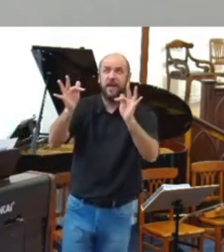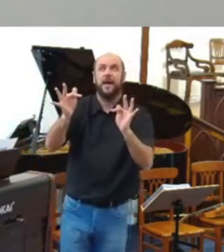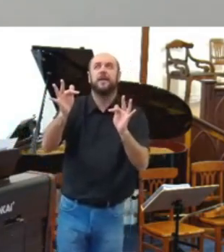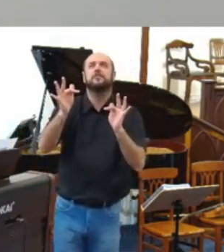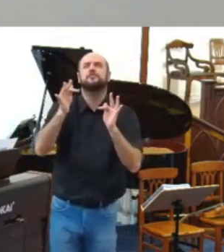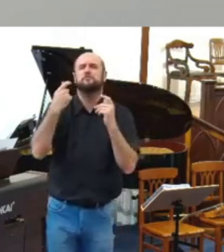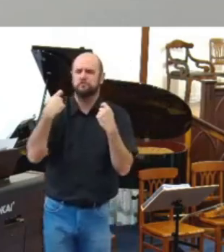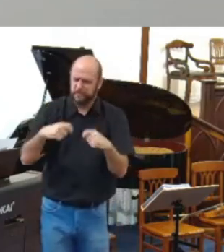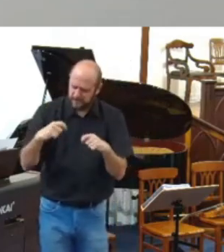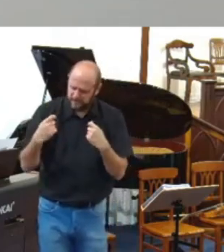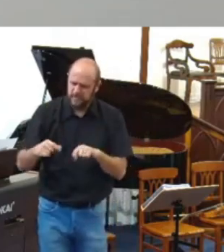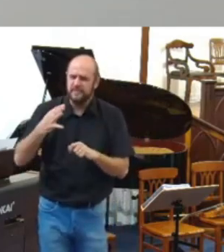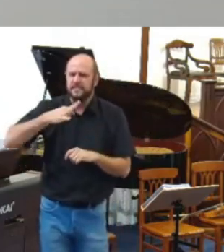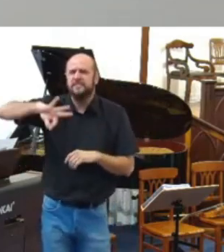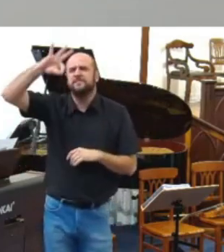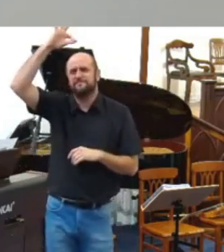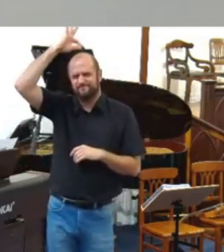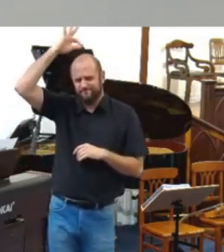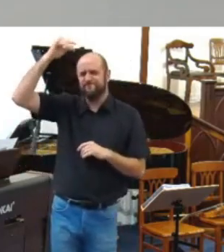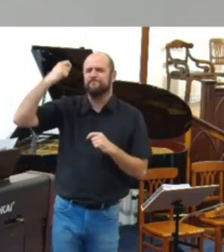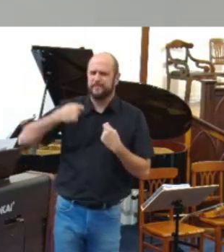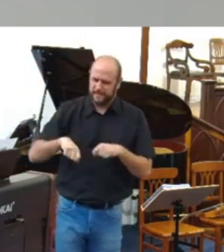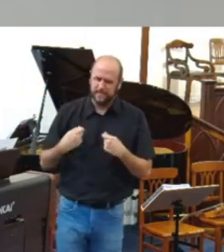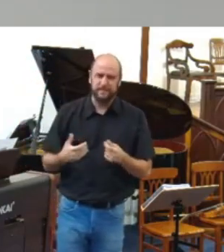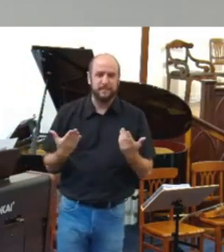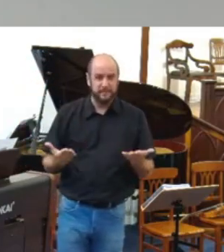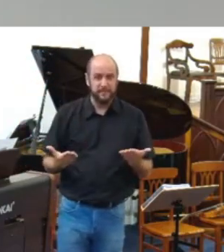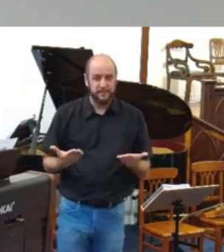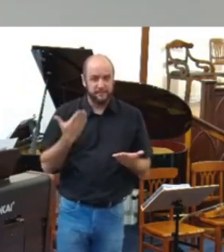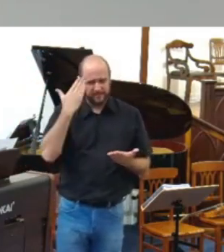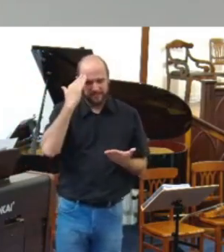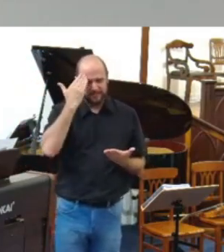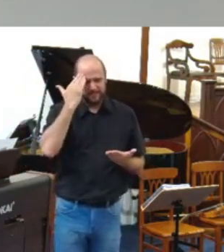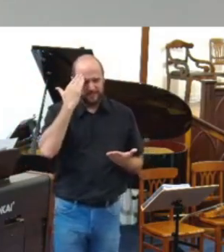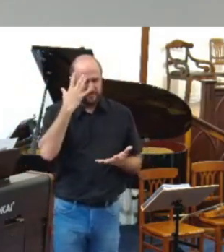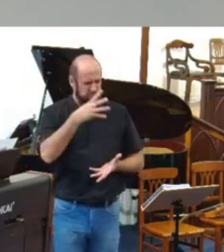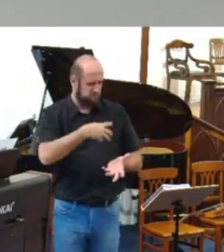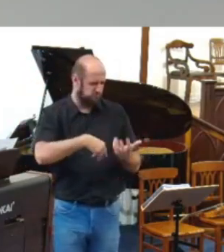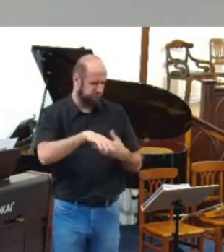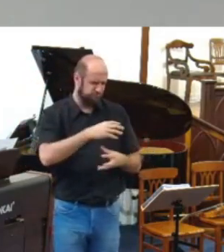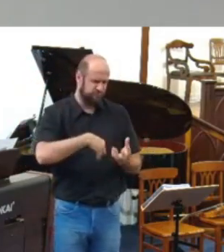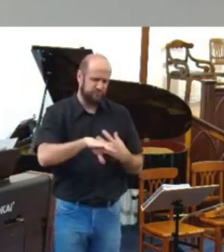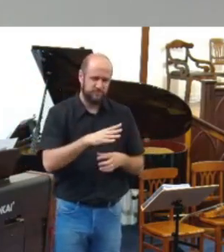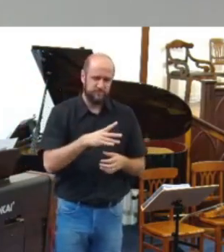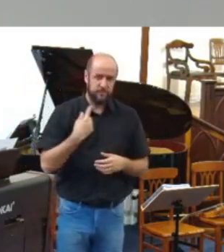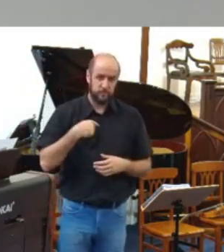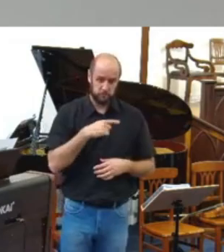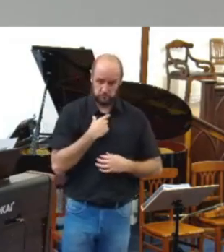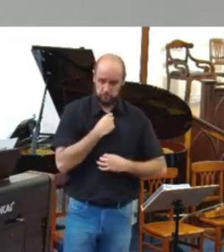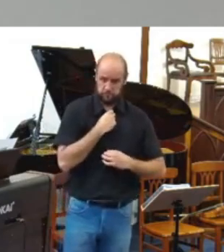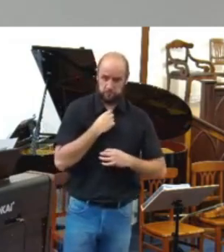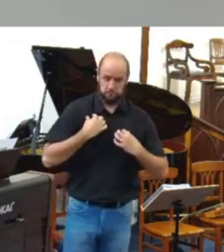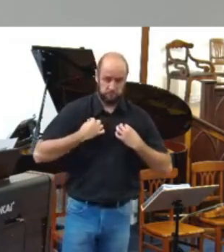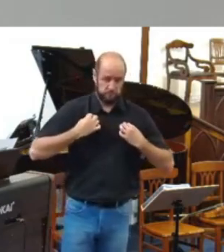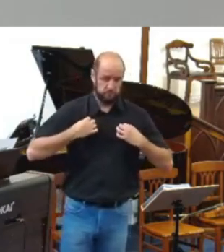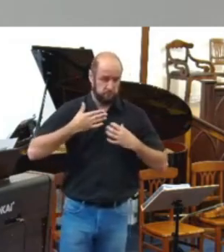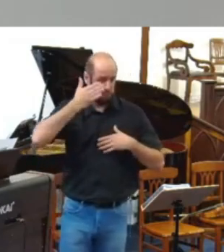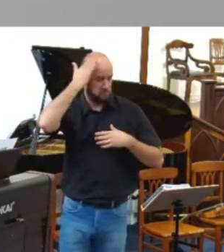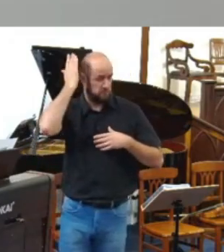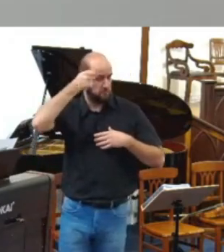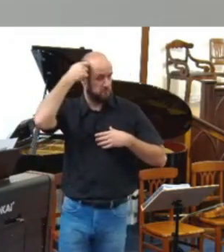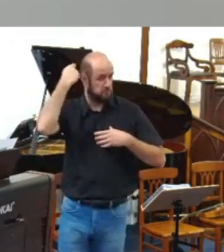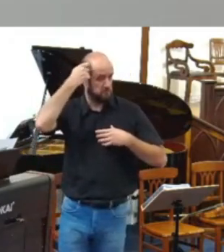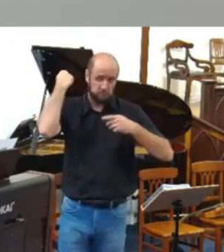Deus para que haja fidelidade conjugal. Percebem o que é o caos? Nós nos arrumamos bem, arrumamos o nosso